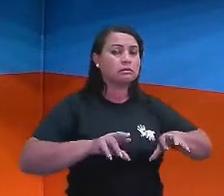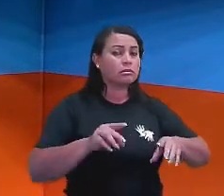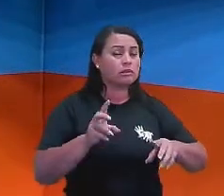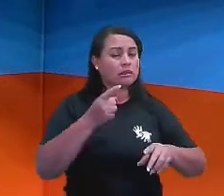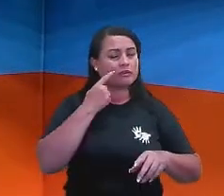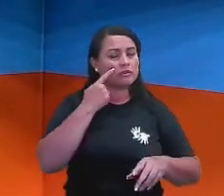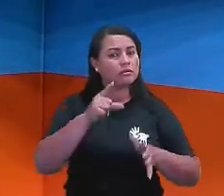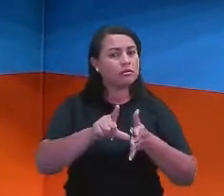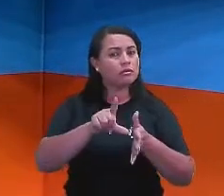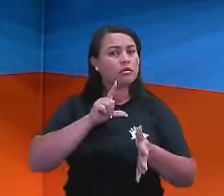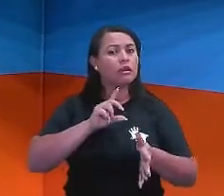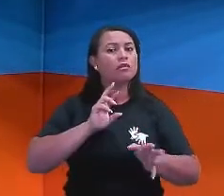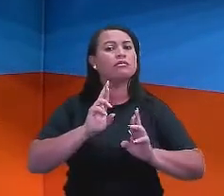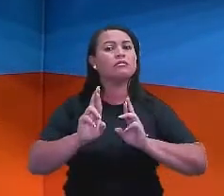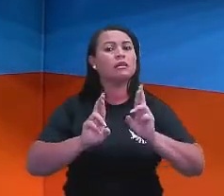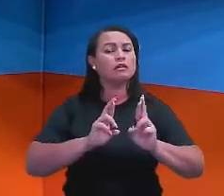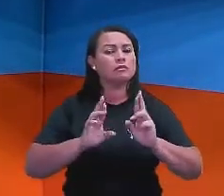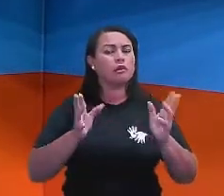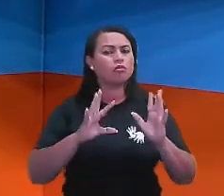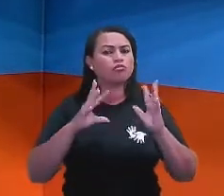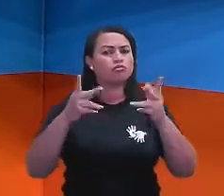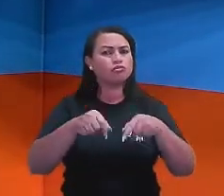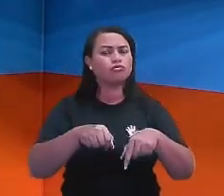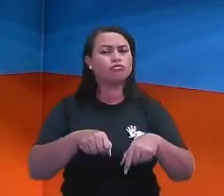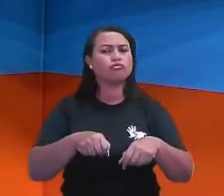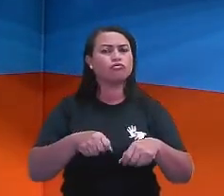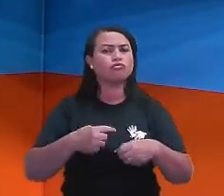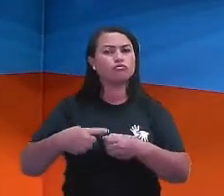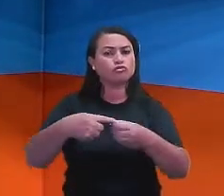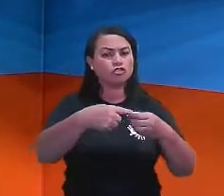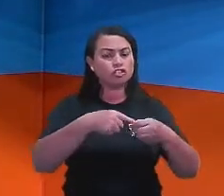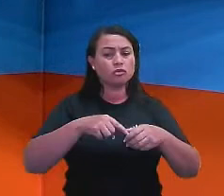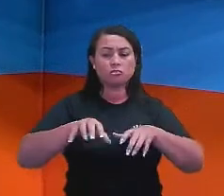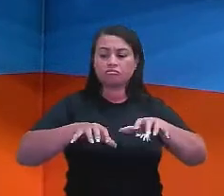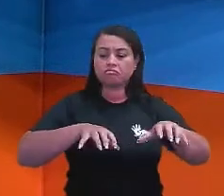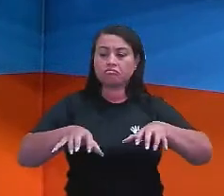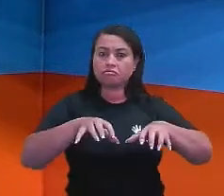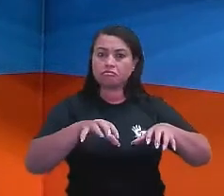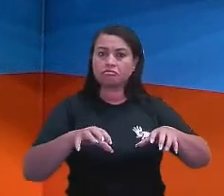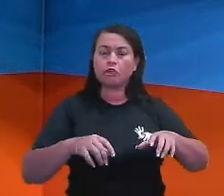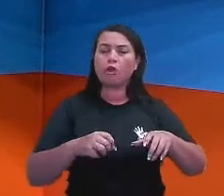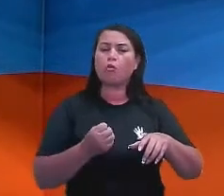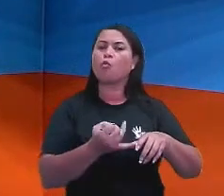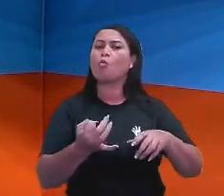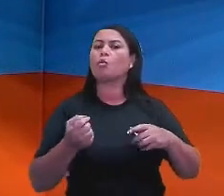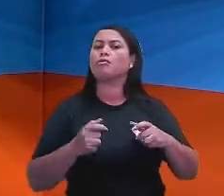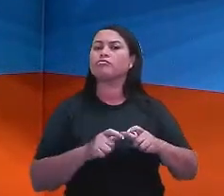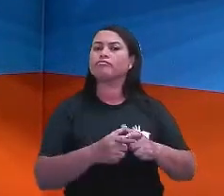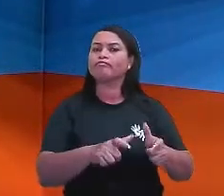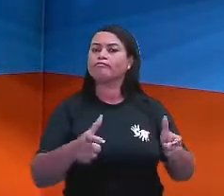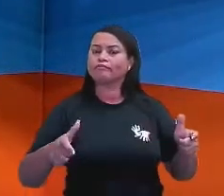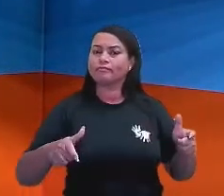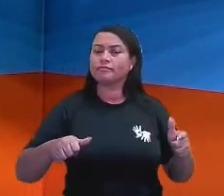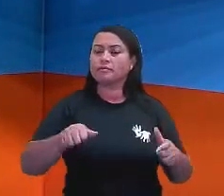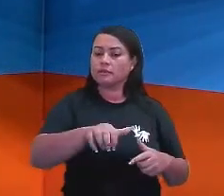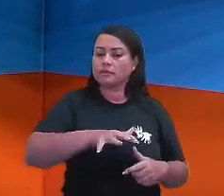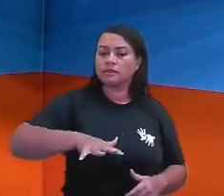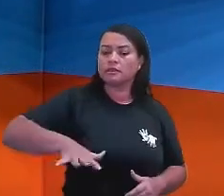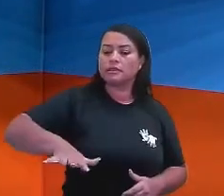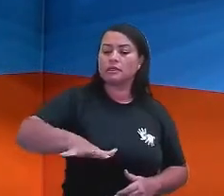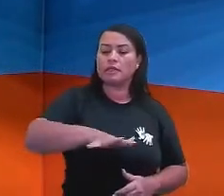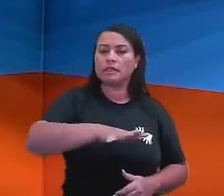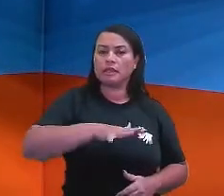eu preciso pegar todos esses municípios, a sua extensão territorial, né, a sua área mais necessário, assim, né,